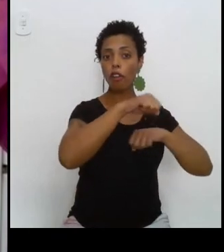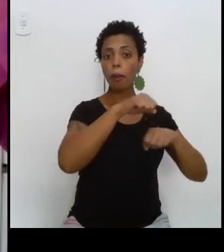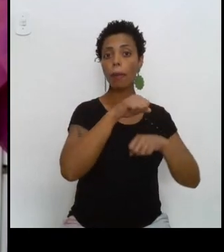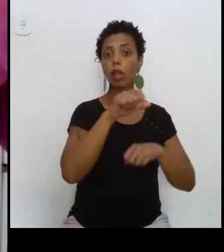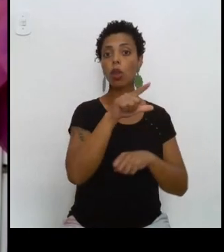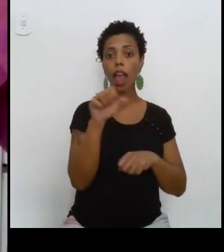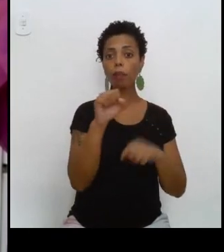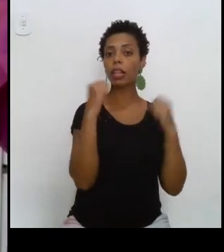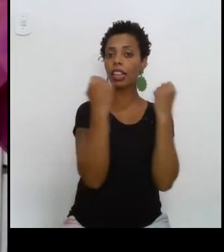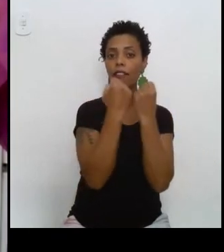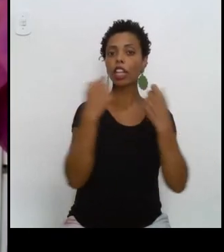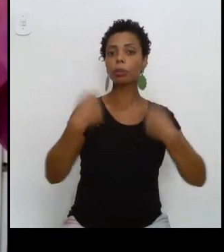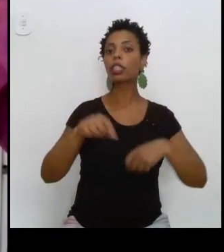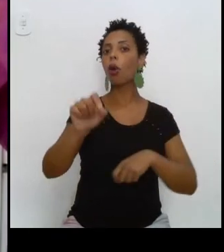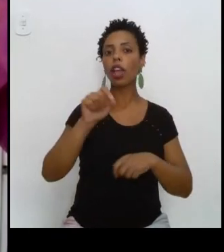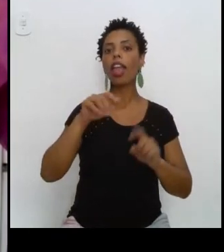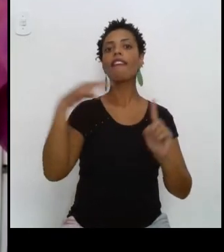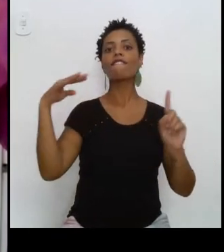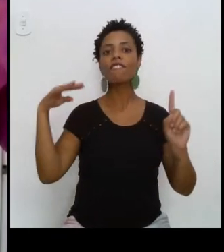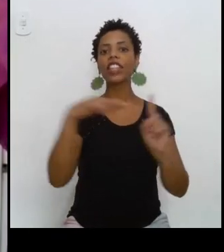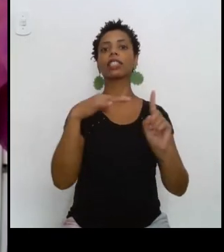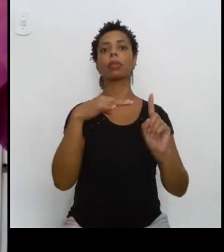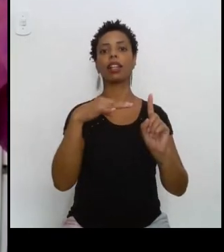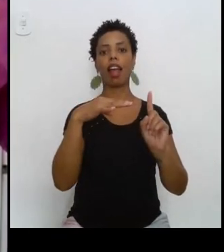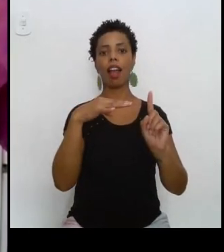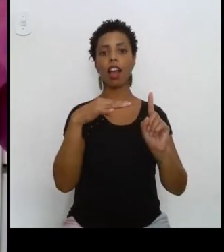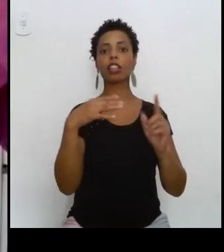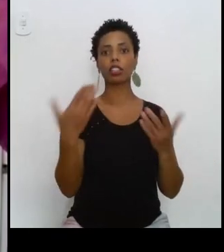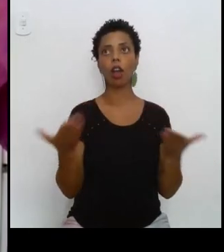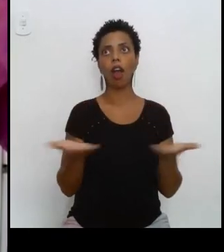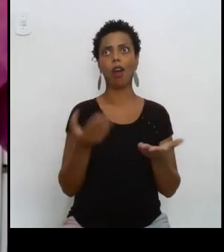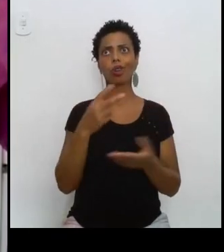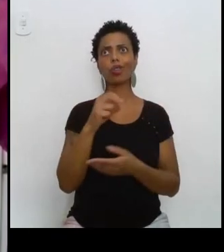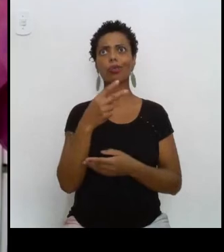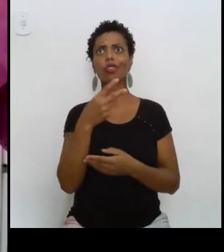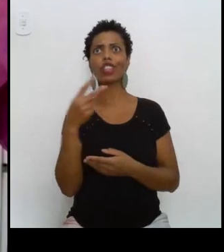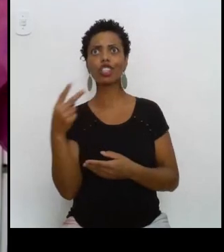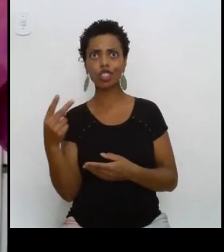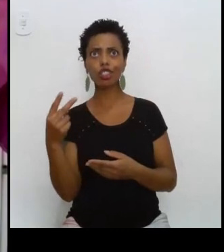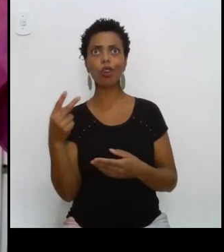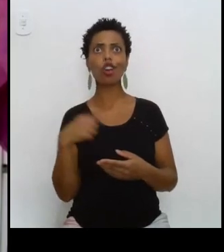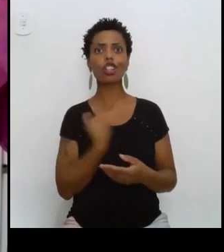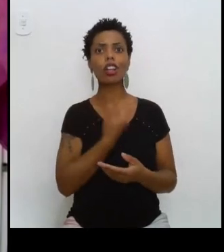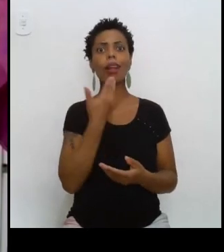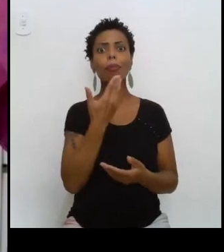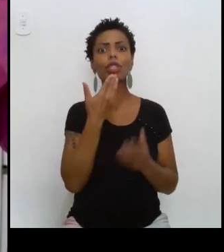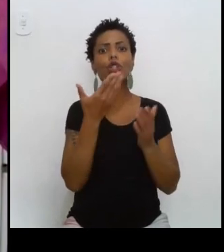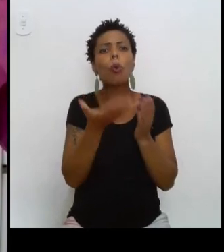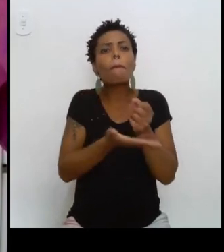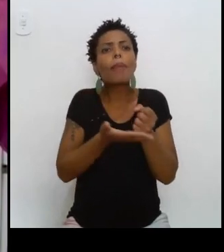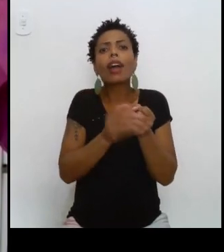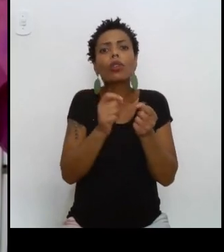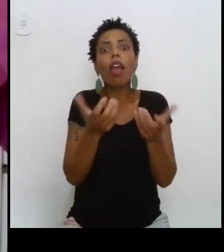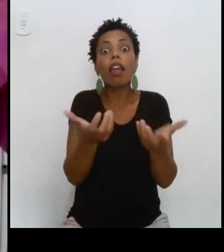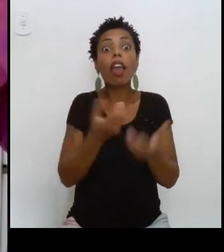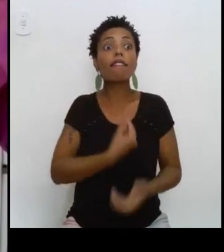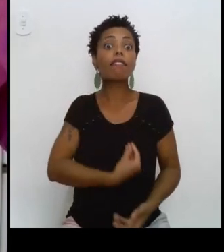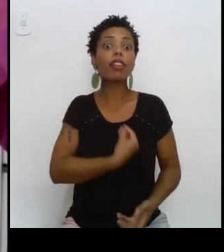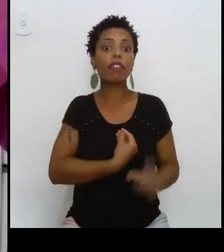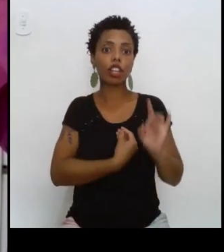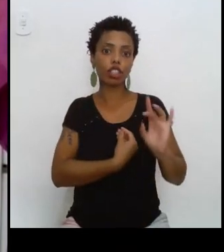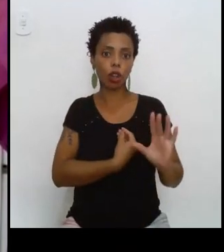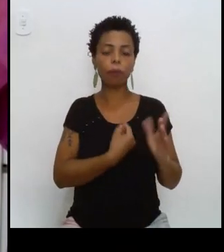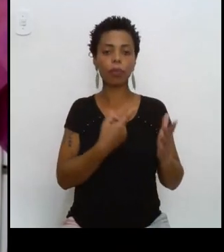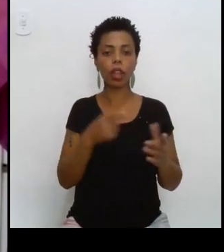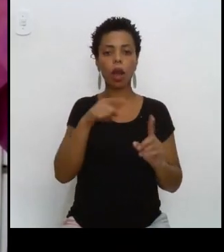então a gente chegar em 2022 indicando ainda o direito básico que é o direito à vida e à invisibilização estrutural ela é